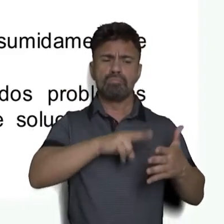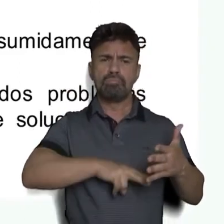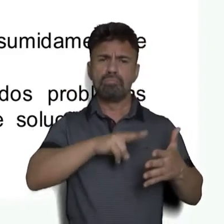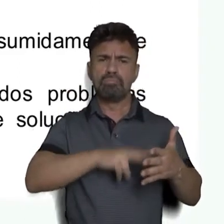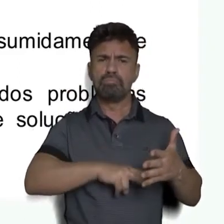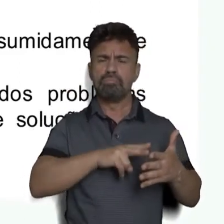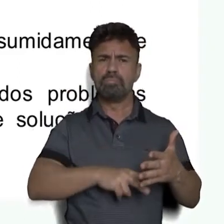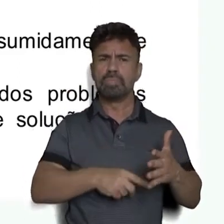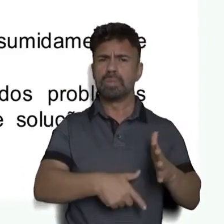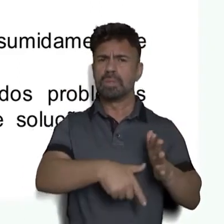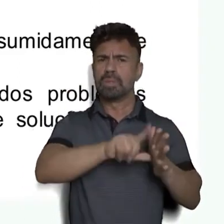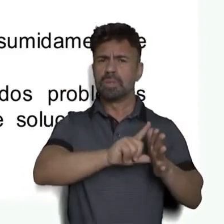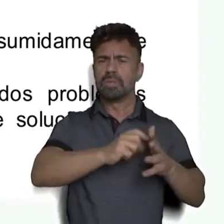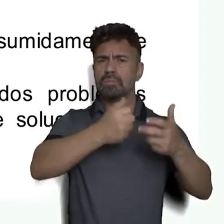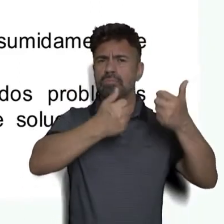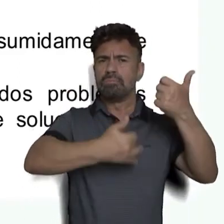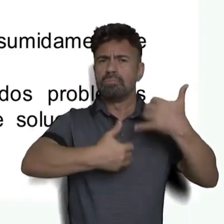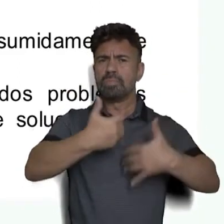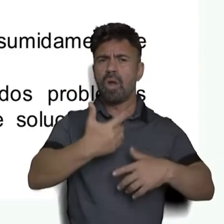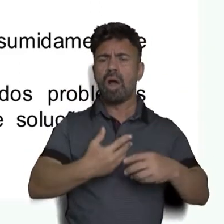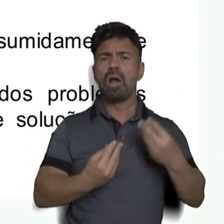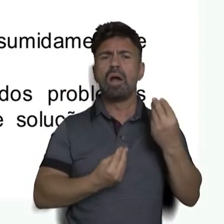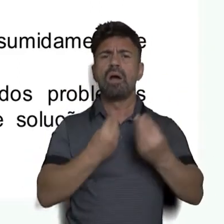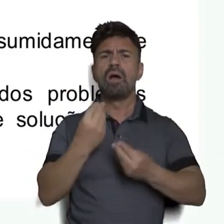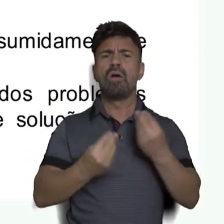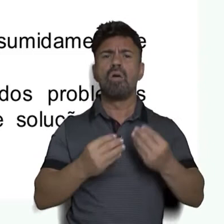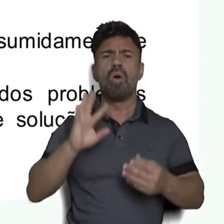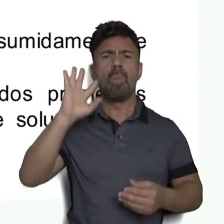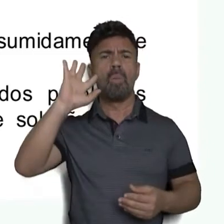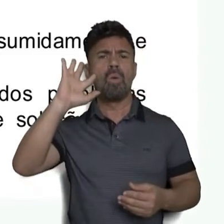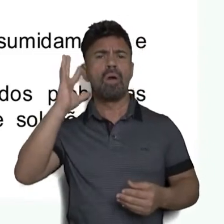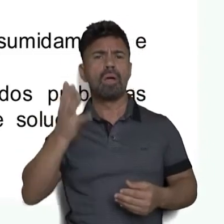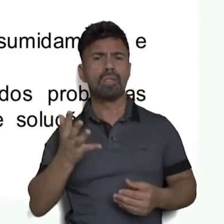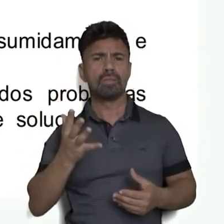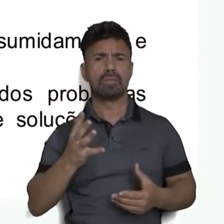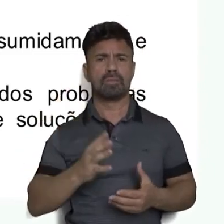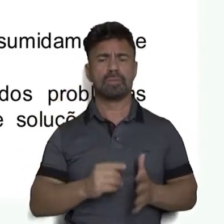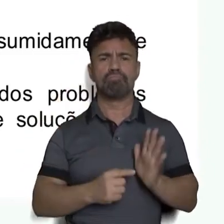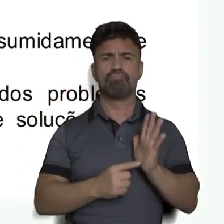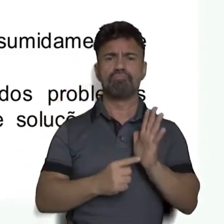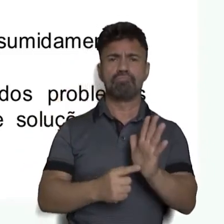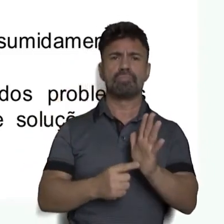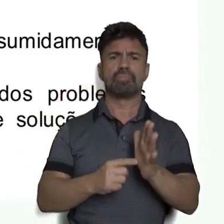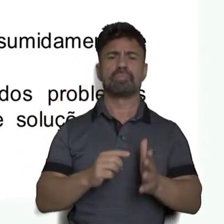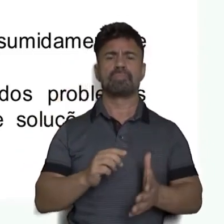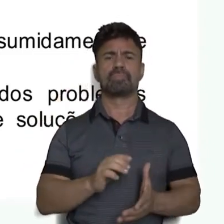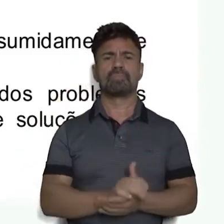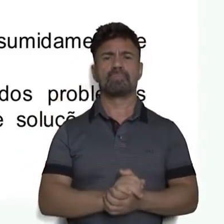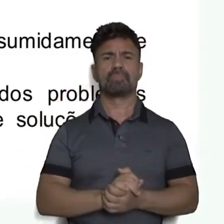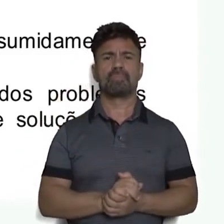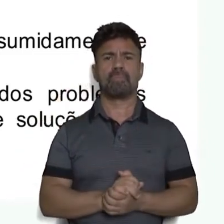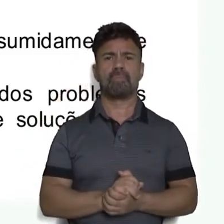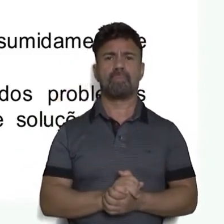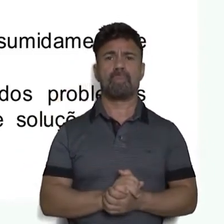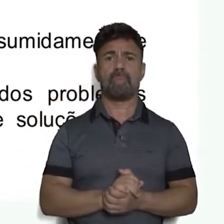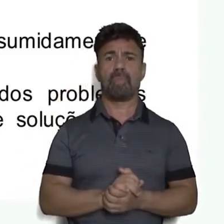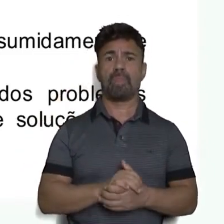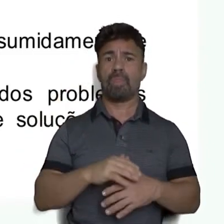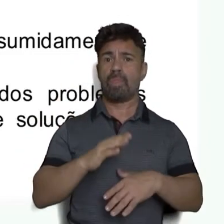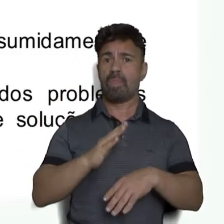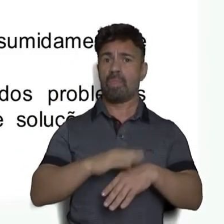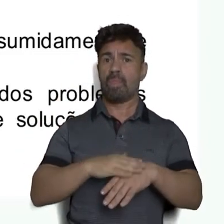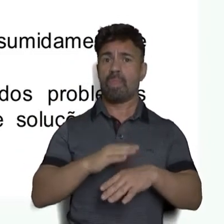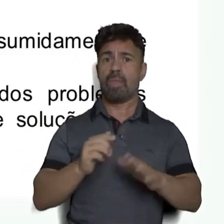anteriormente, o que está envolvido naquele assunto, e, em seguida, você